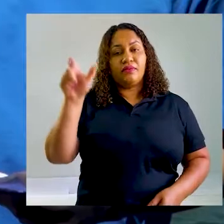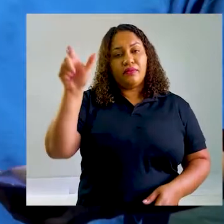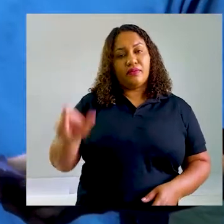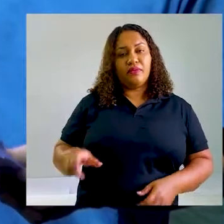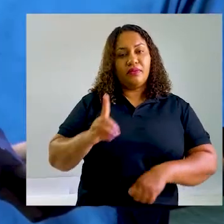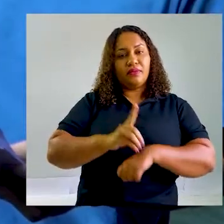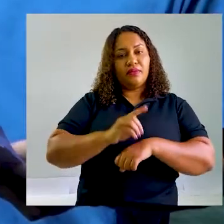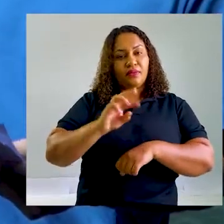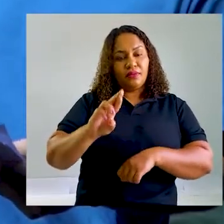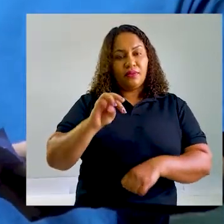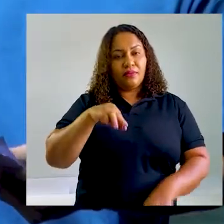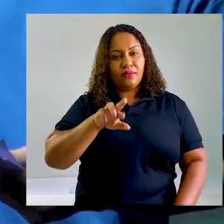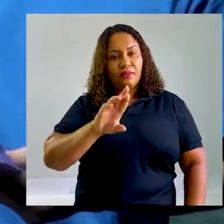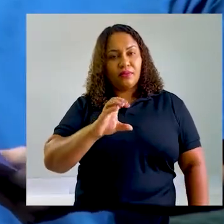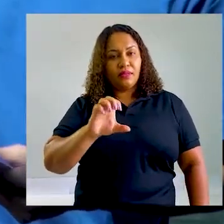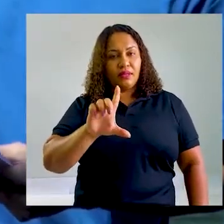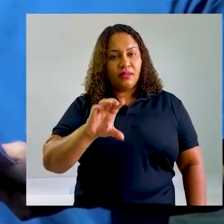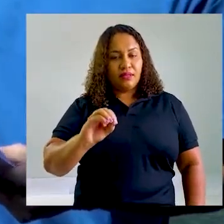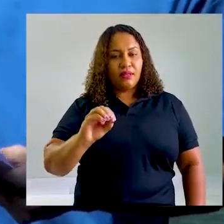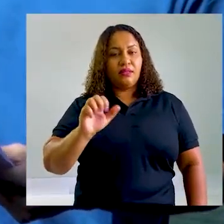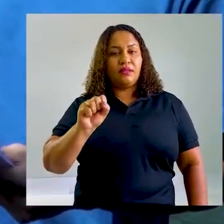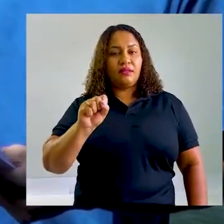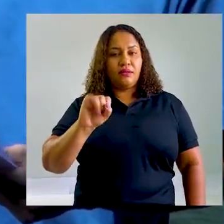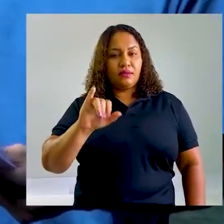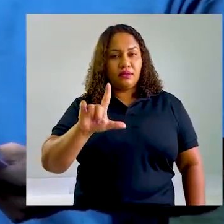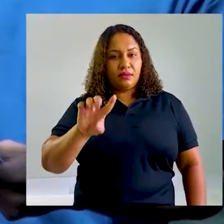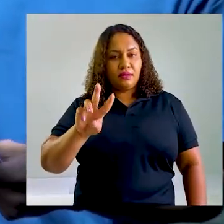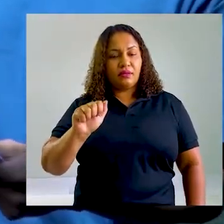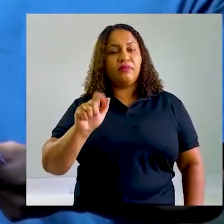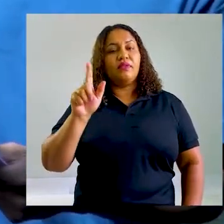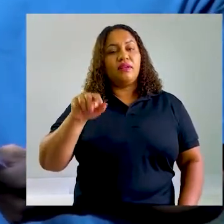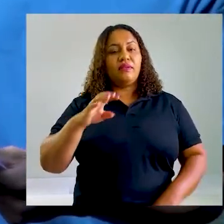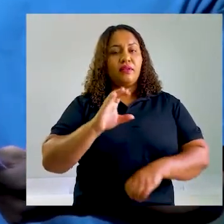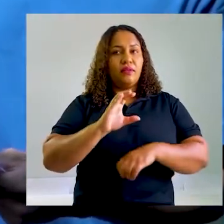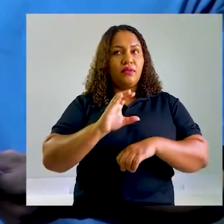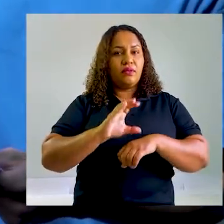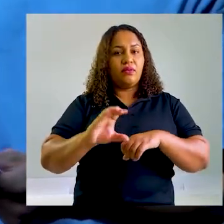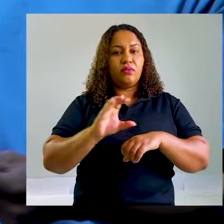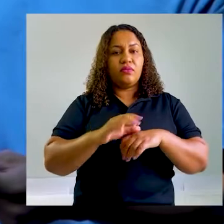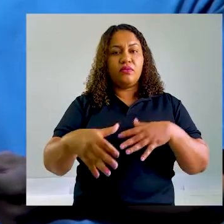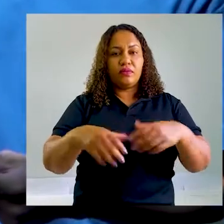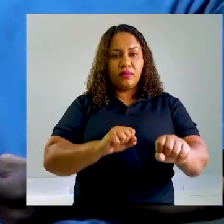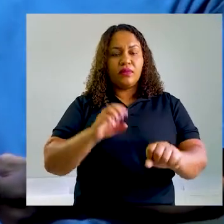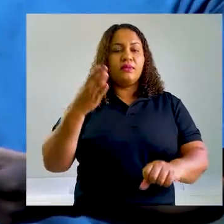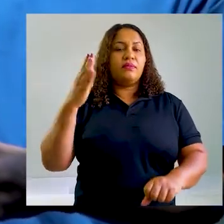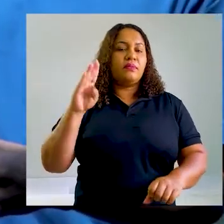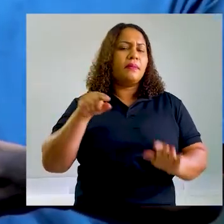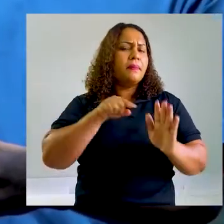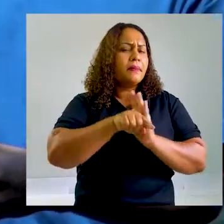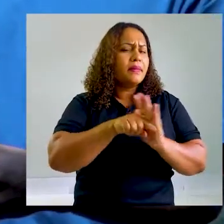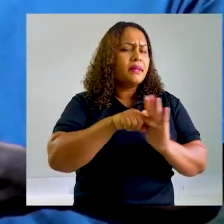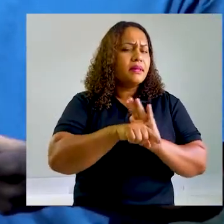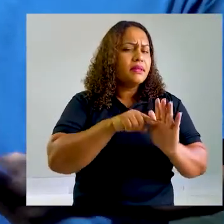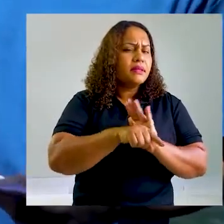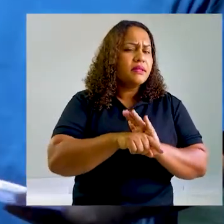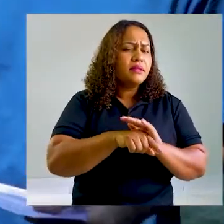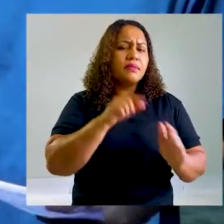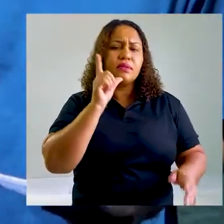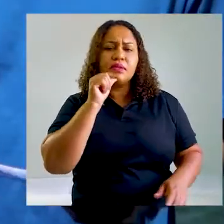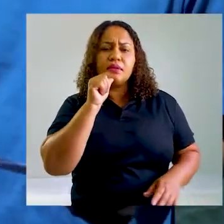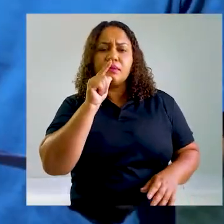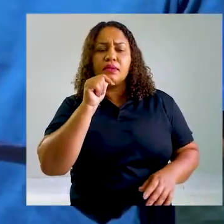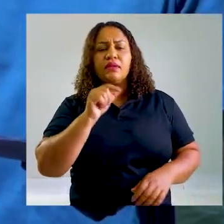doutor Marcelo Silva, que é biólogo, professor da UEMA Sul, que pesquisa sobre a água do rio